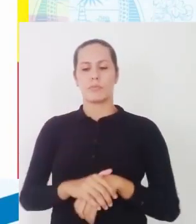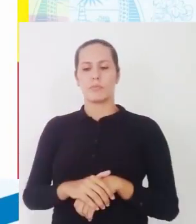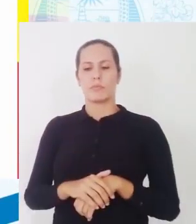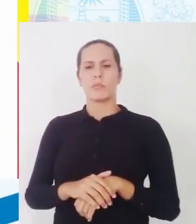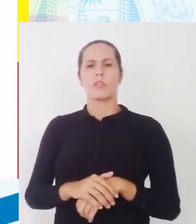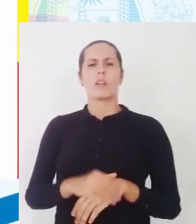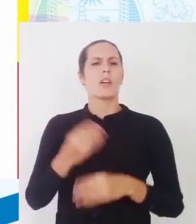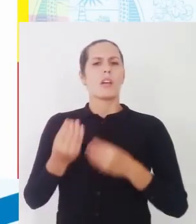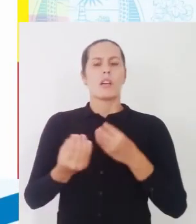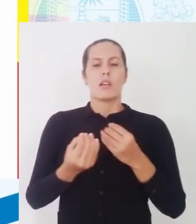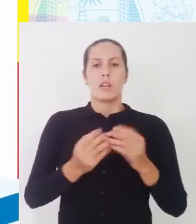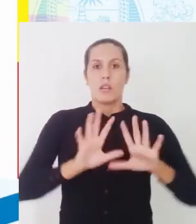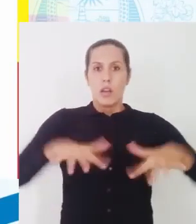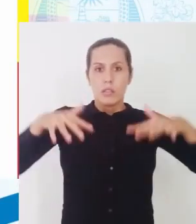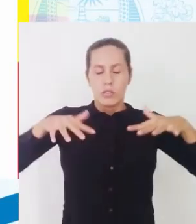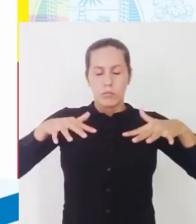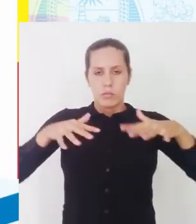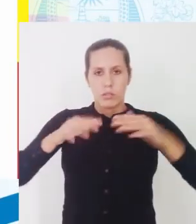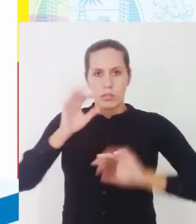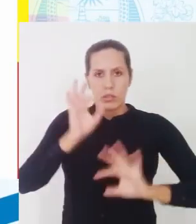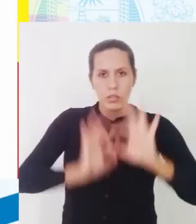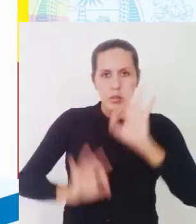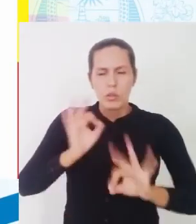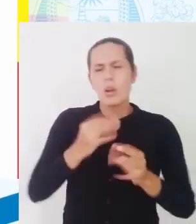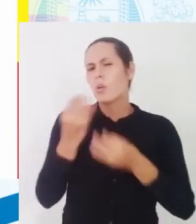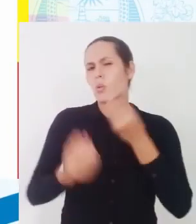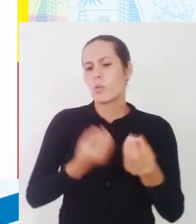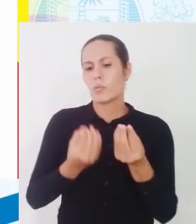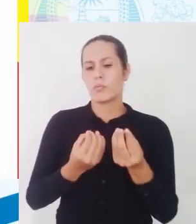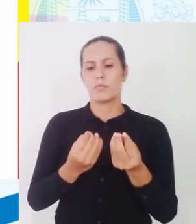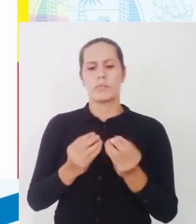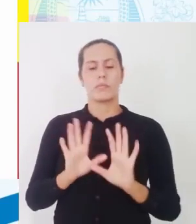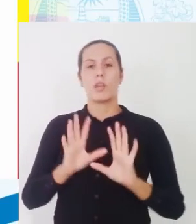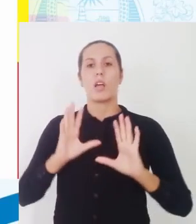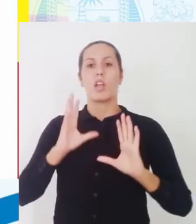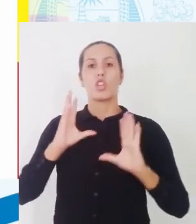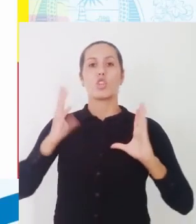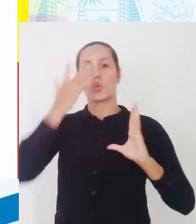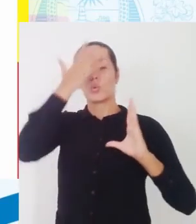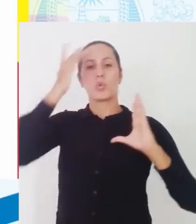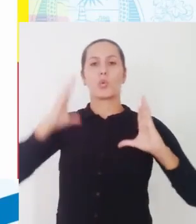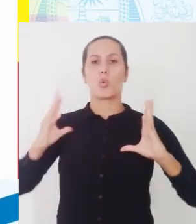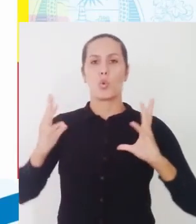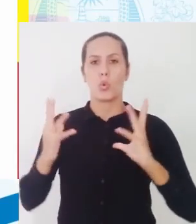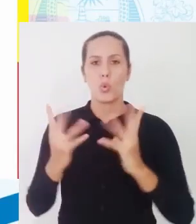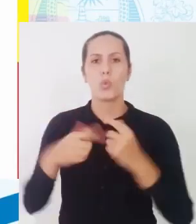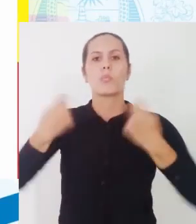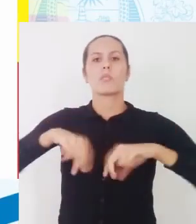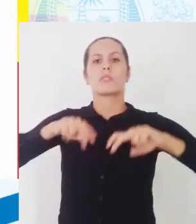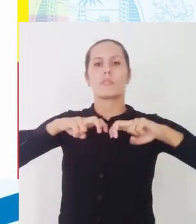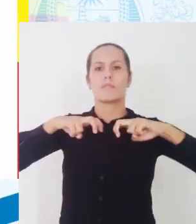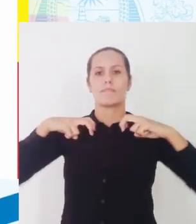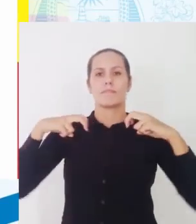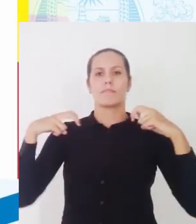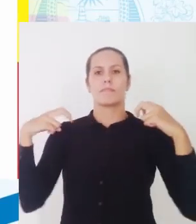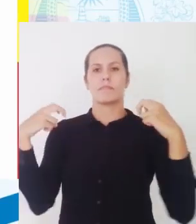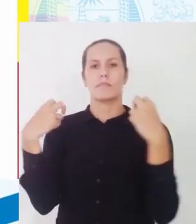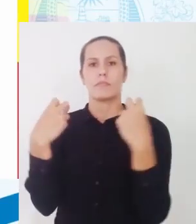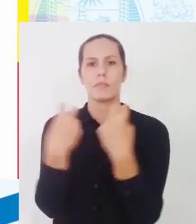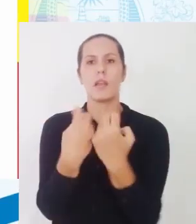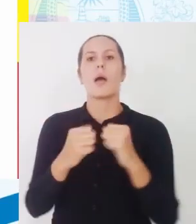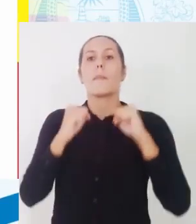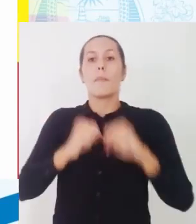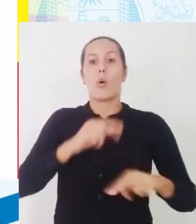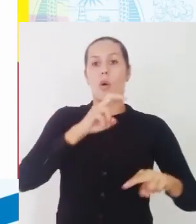assembleia escolar? De forma muito simples. Todos os membros devem estar sentados em círculos, de preferência. Pode ser